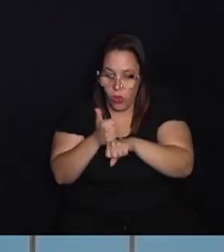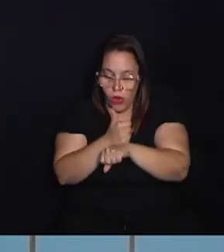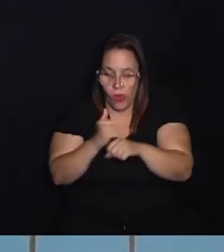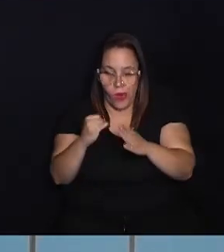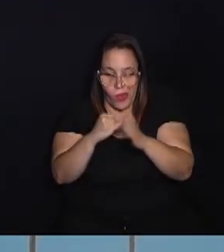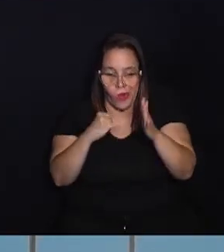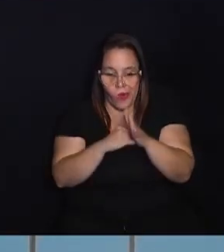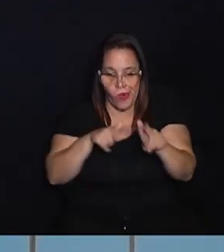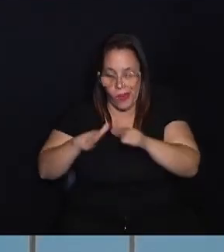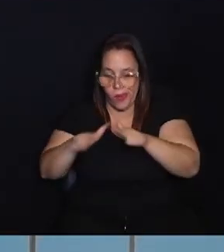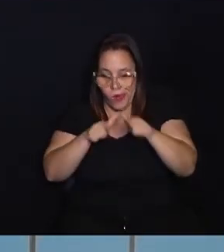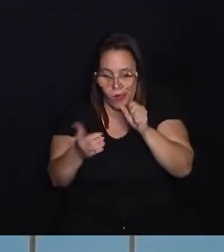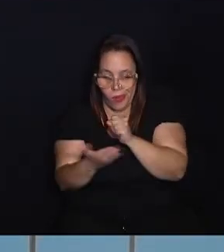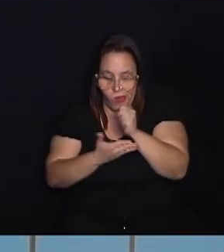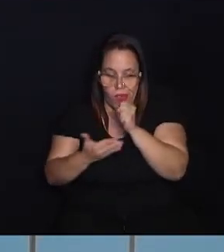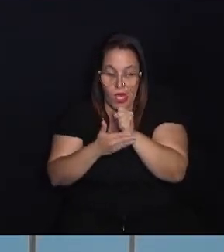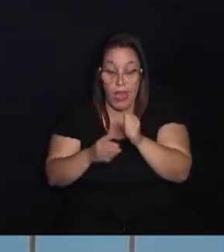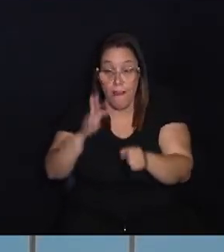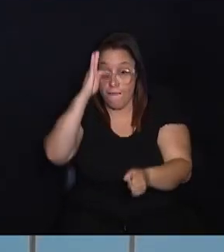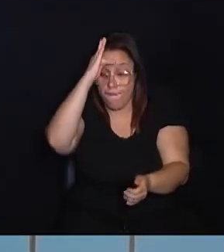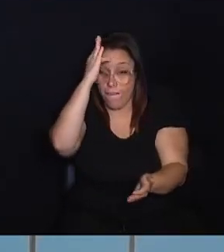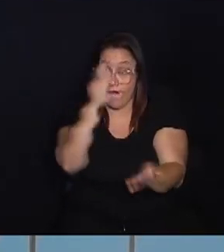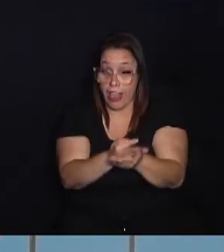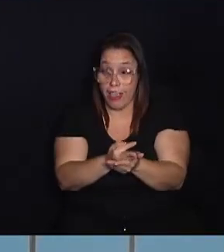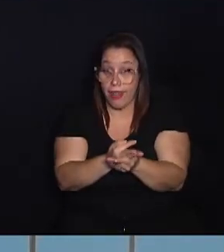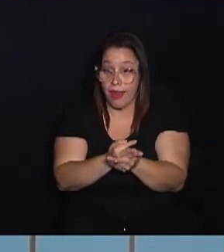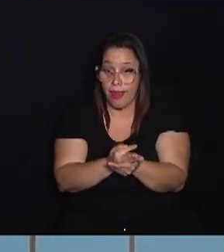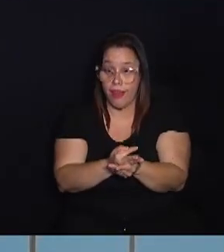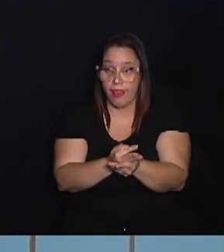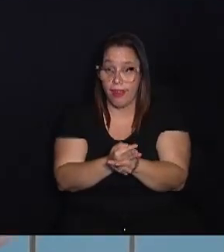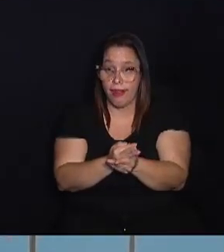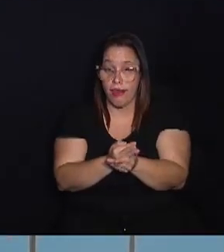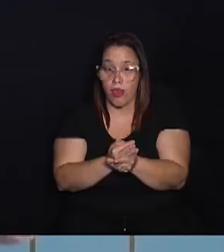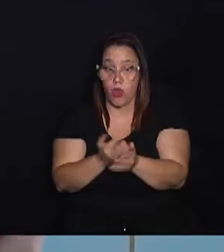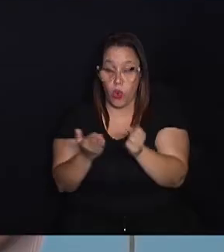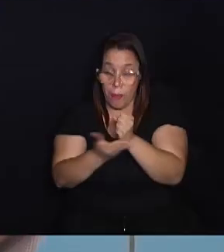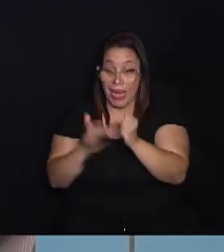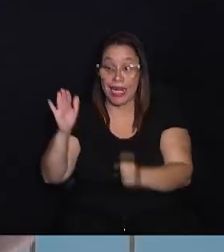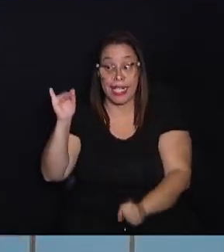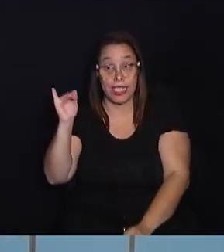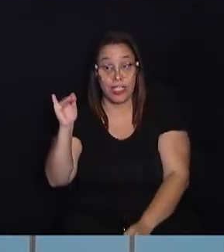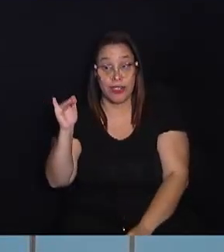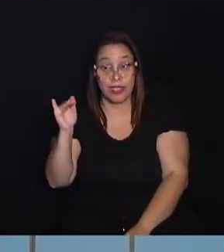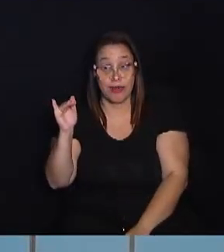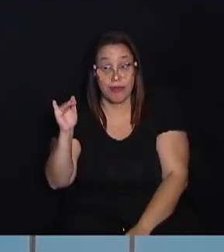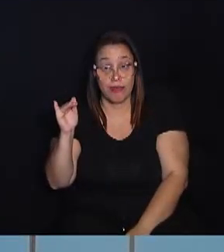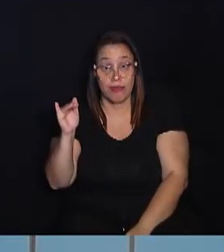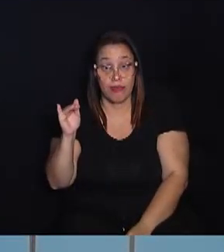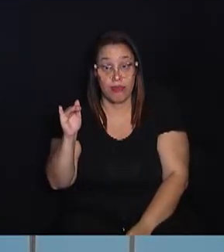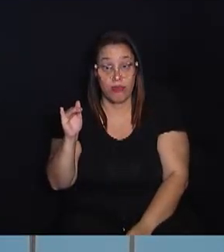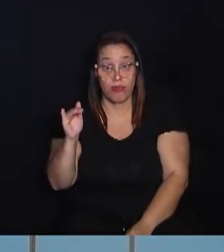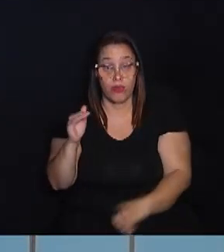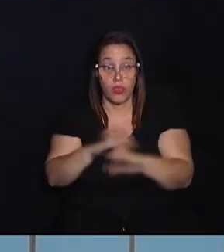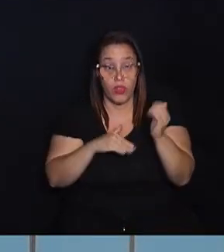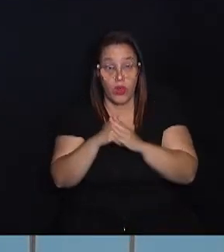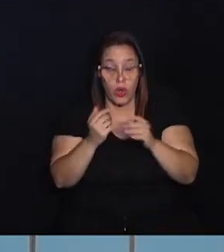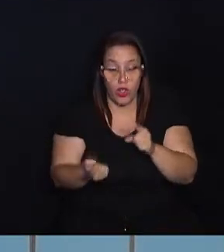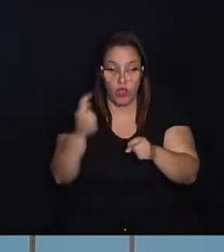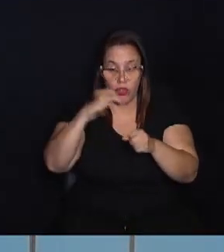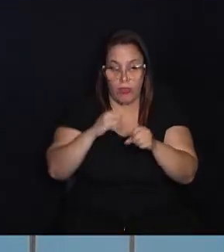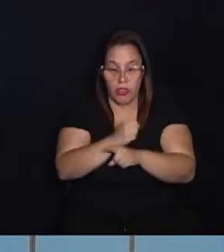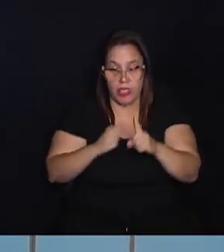entidades que trabalham baseada em fé com evidência científica, tanto na prevenção, no tratamento e reinserção